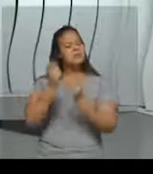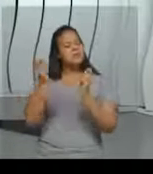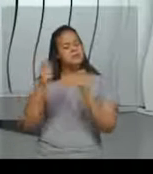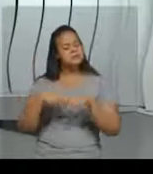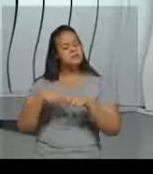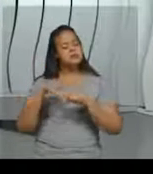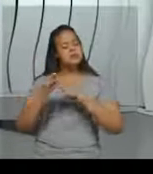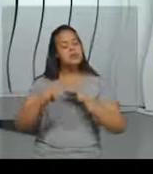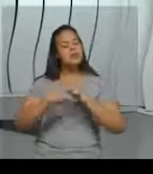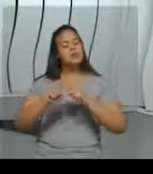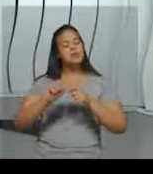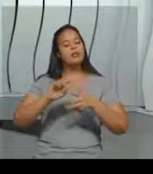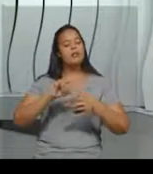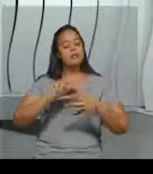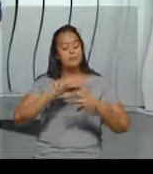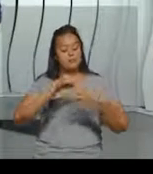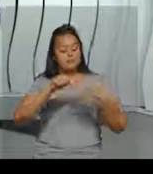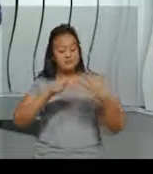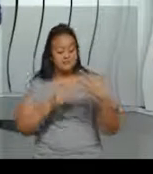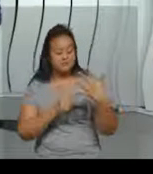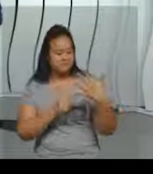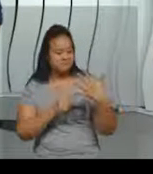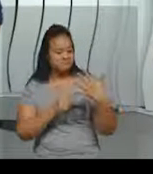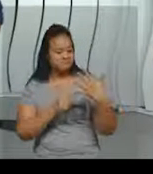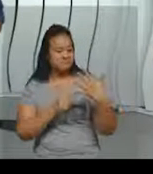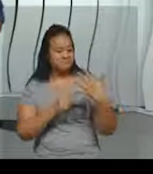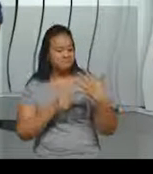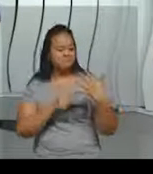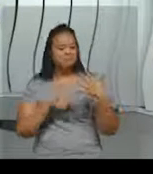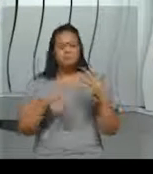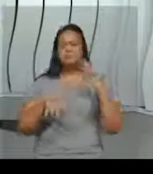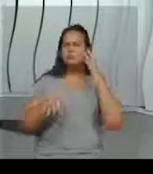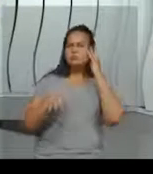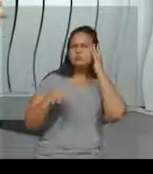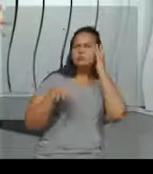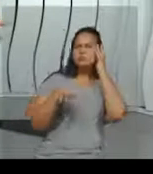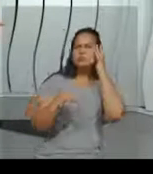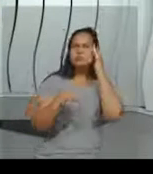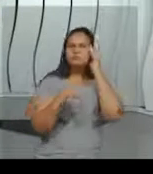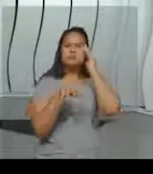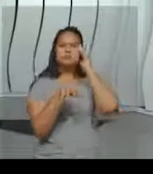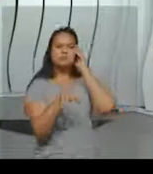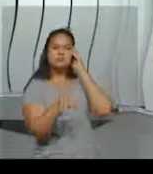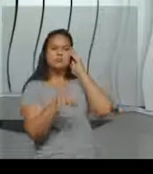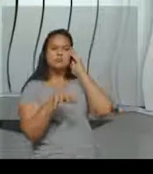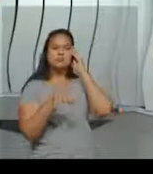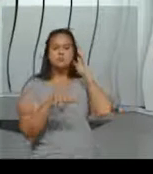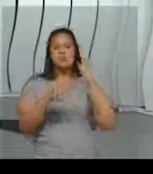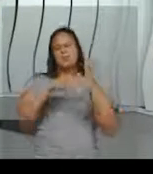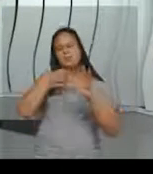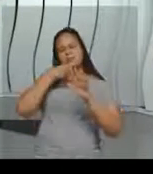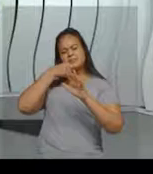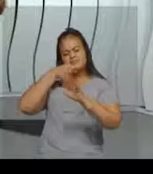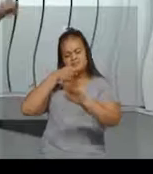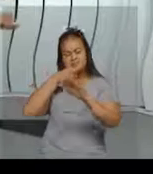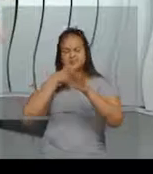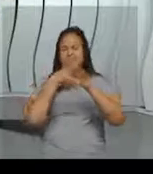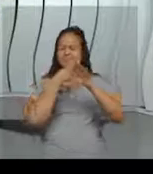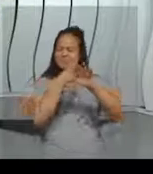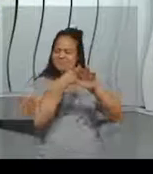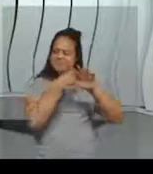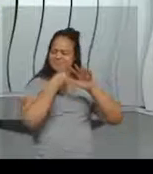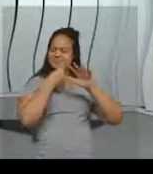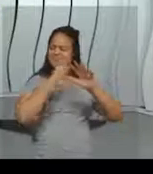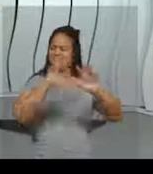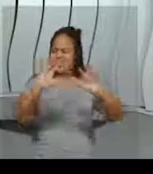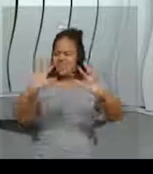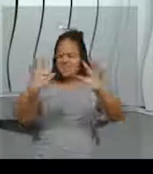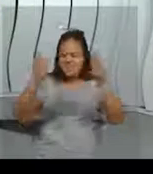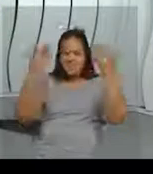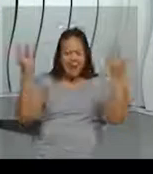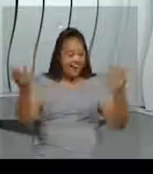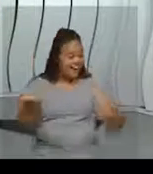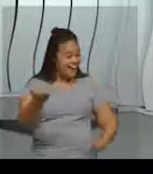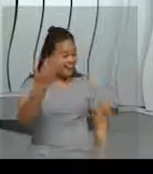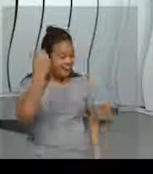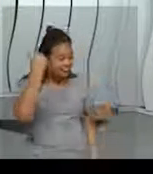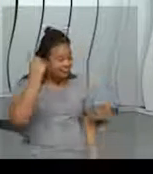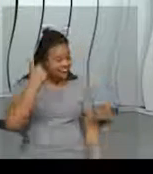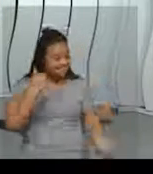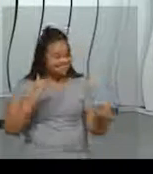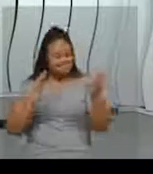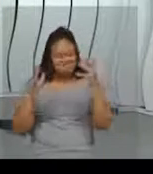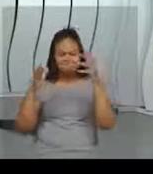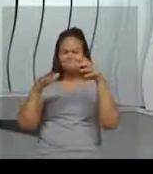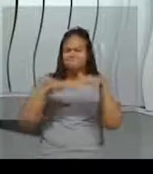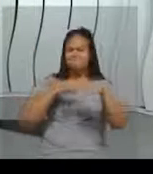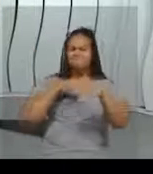precisar dessa figura que vai remixar as músicas e que vai também fazer a festa ser animada, né? Então, esse MC